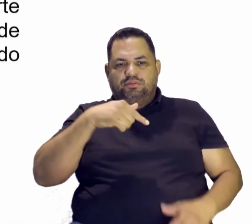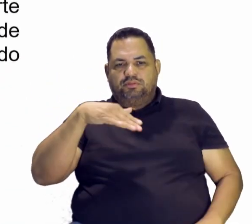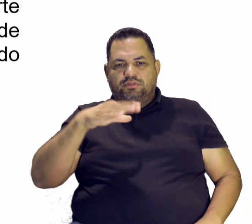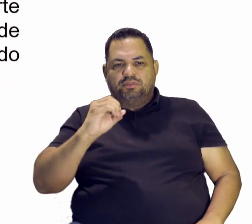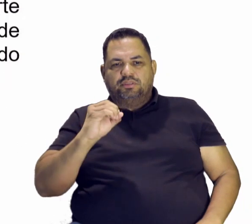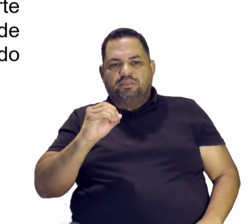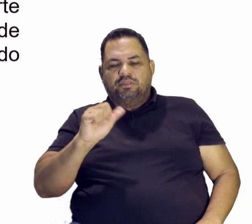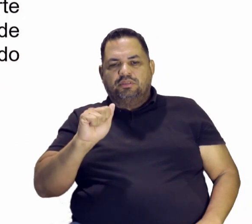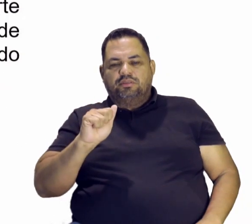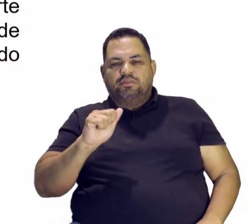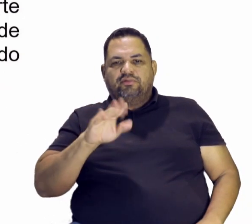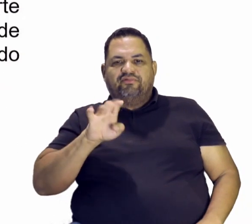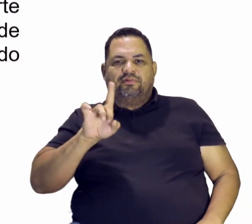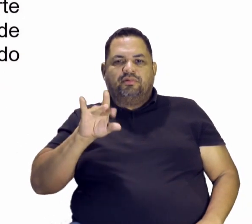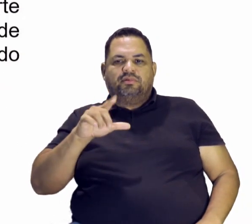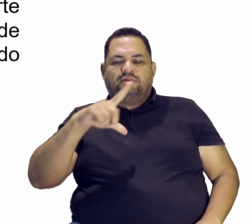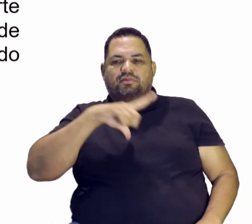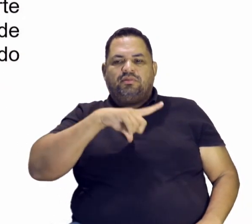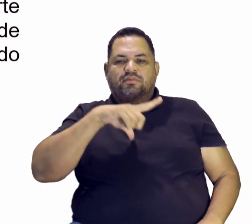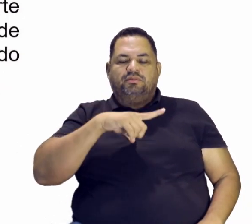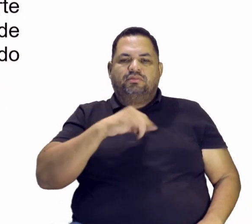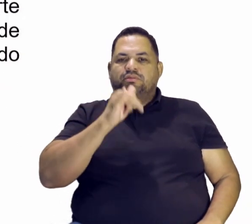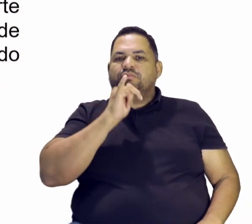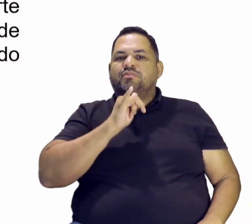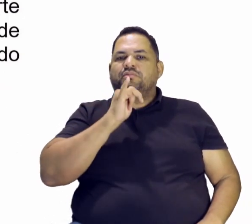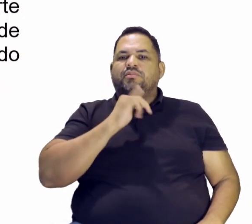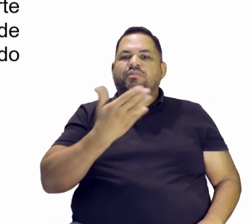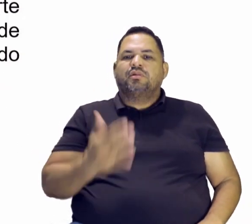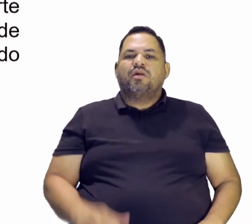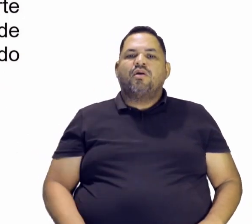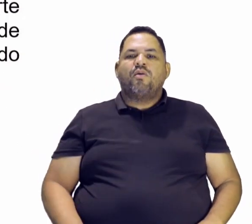fibras, tá? E a gente tem como exemplo aí